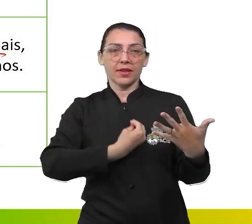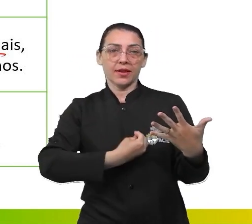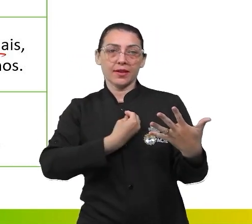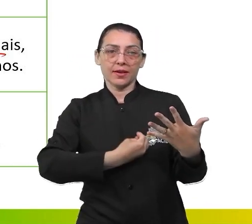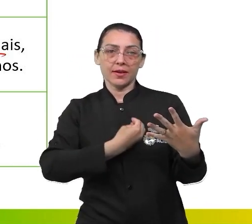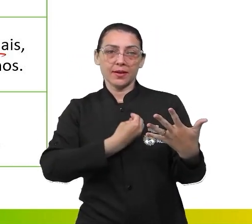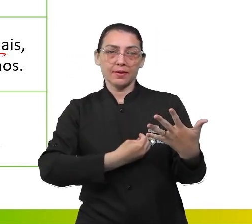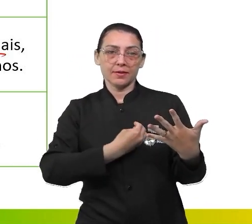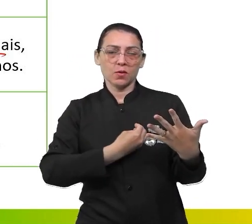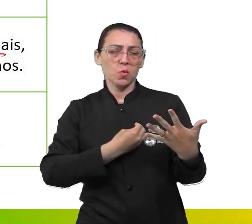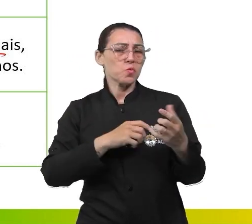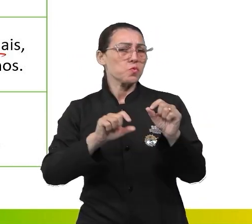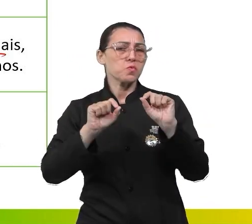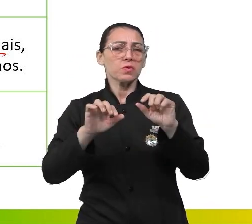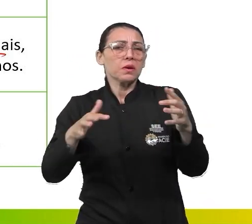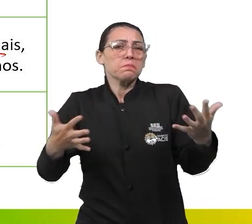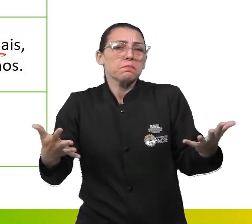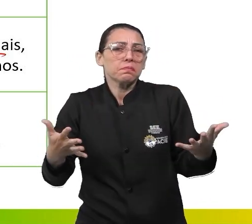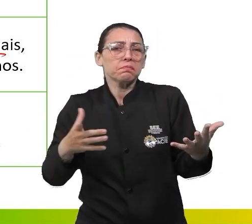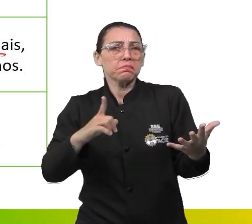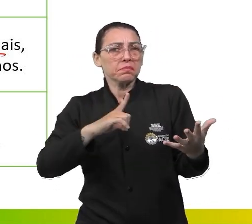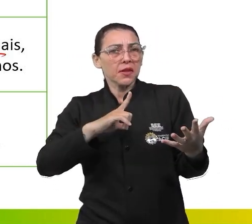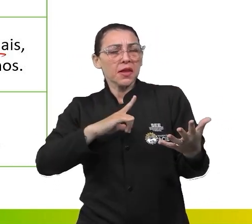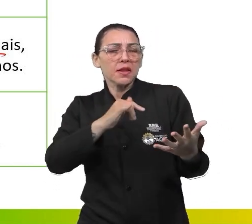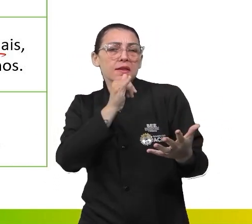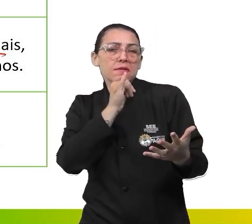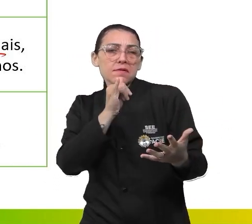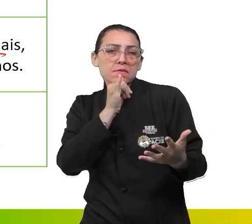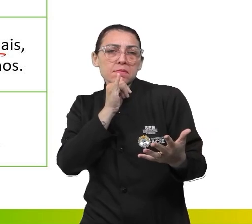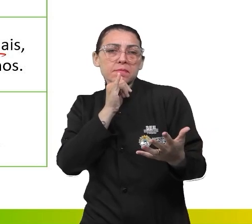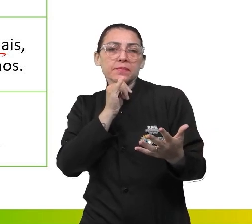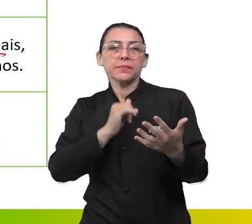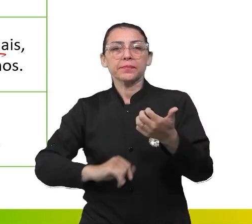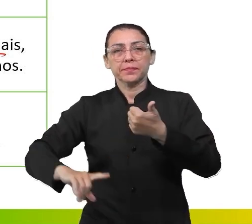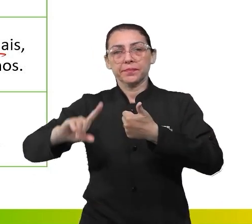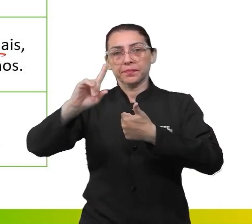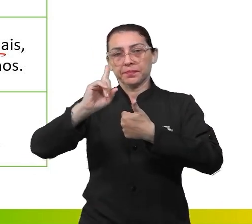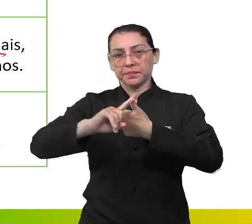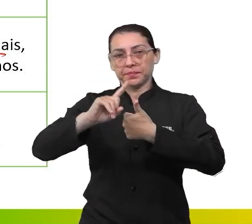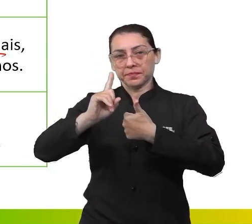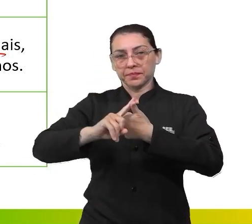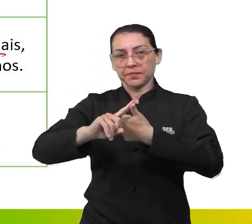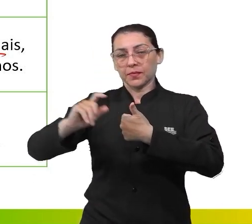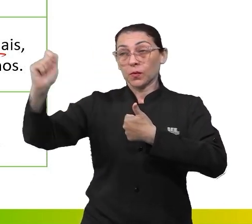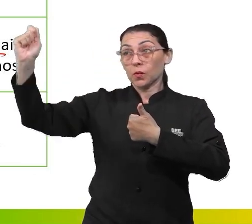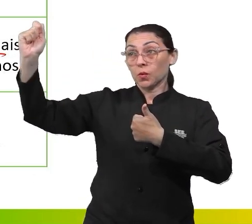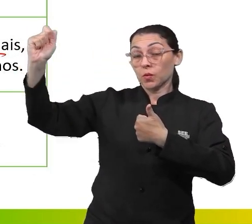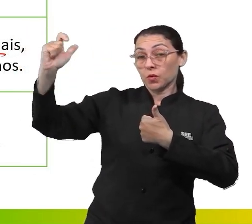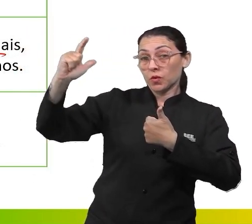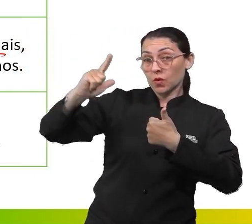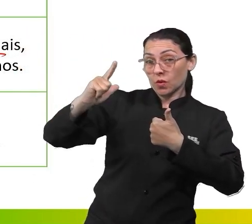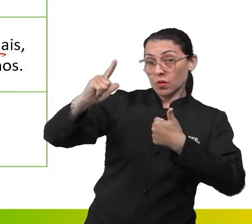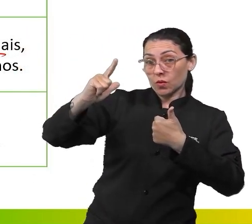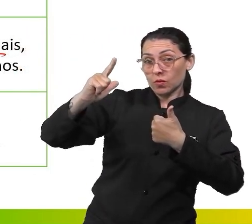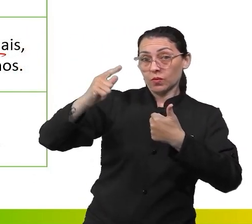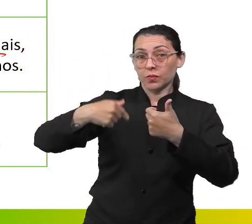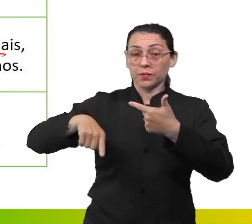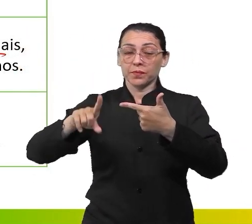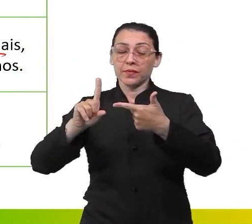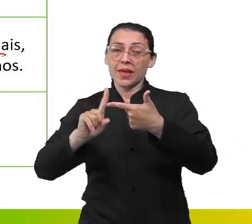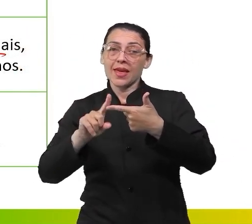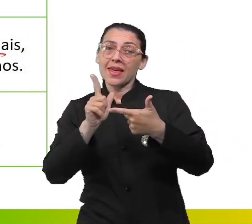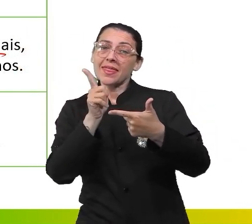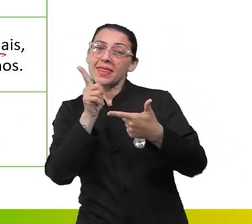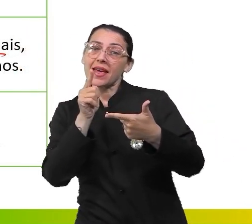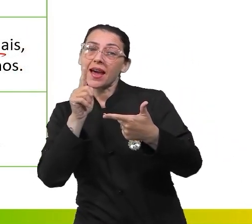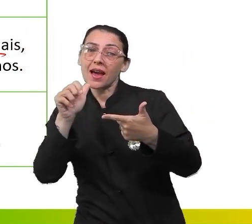tá? O que a gente pode exemplificar aí como elementos não vivos? É quando a gente fala do